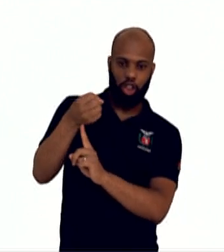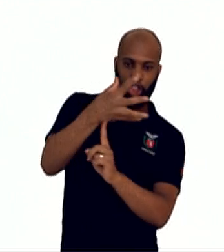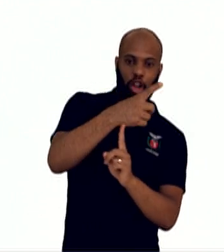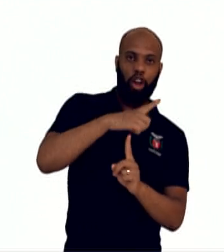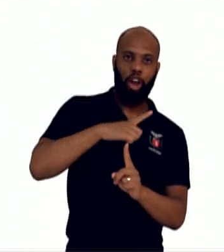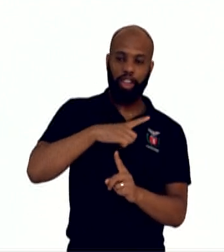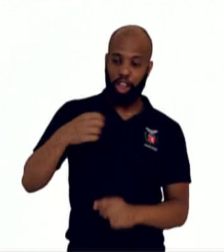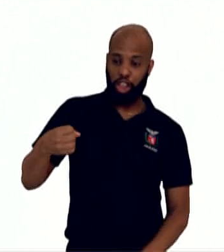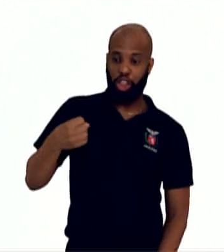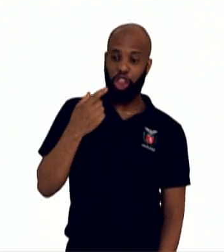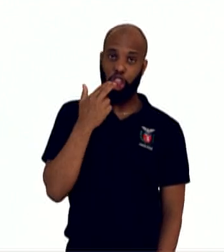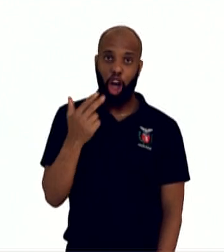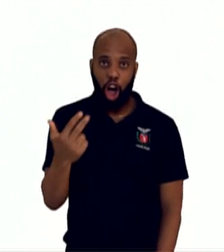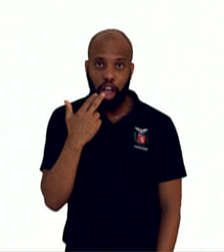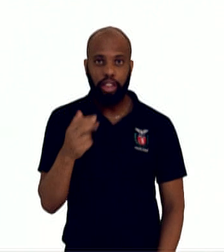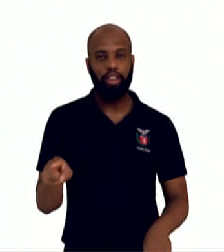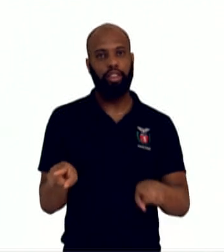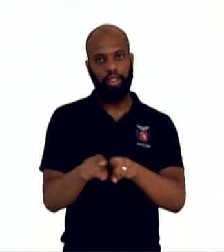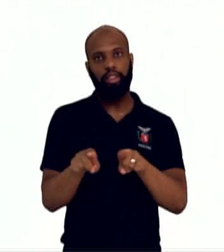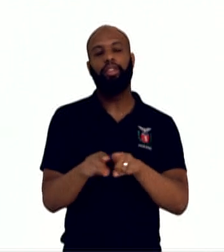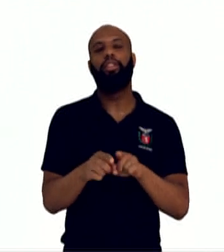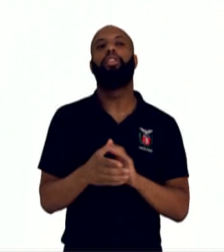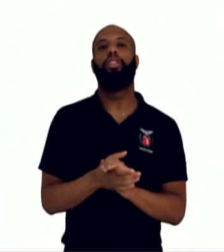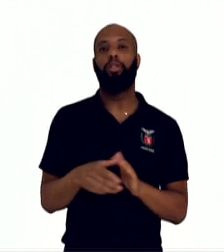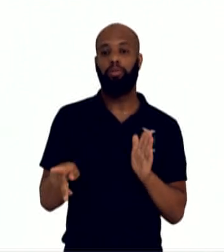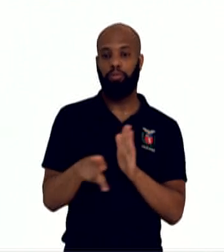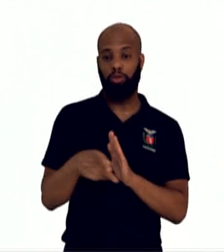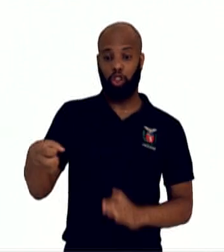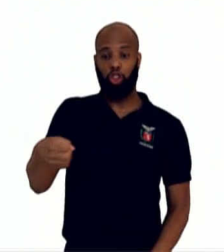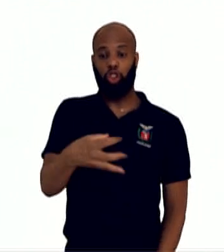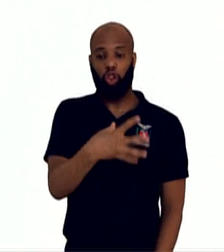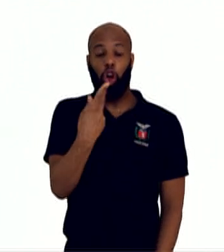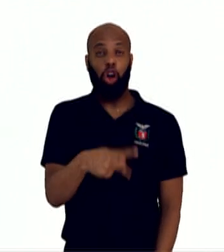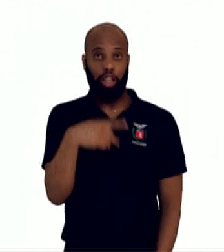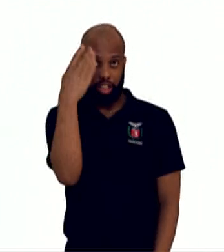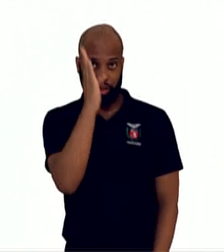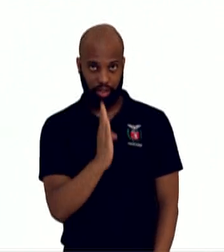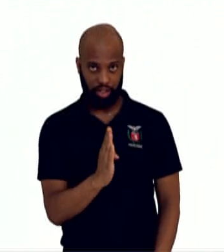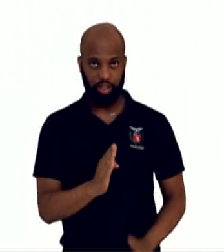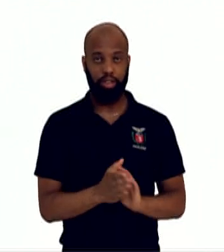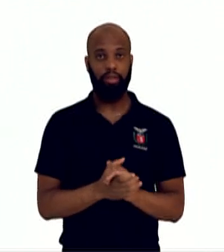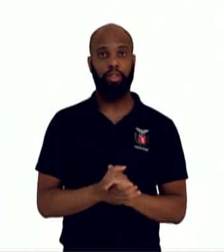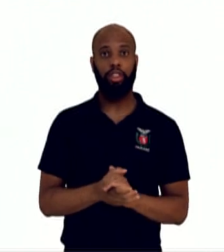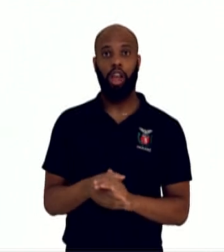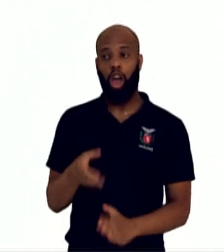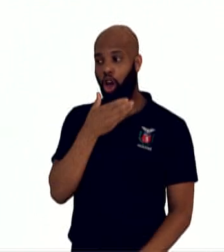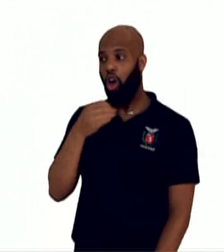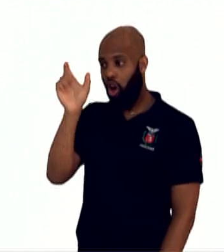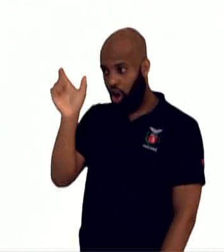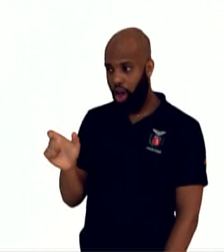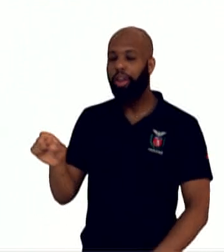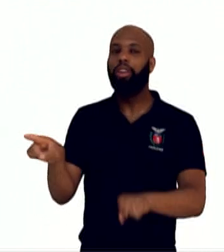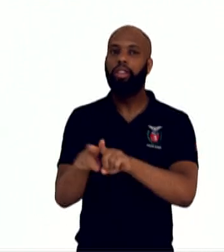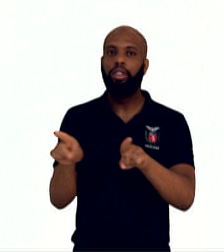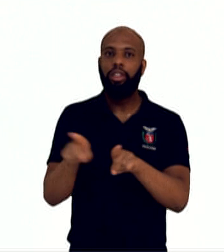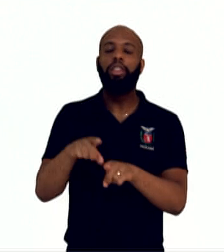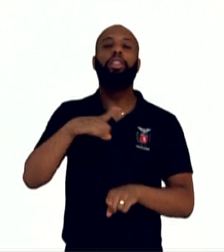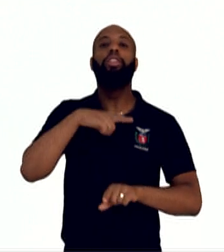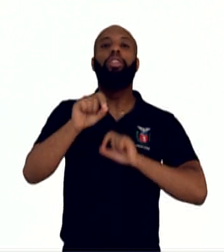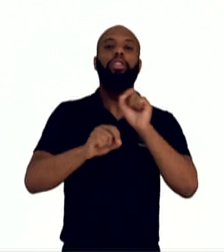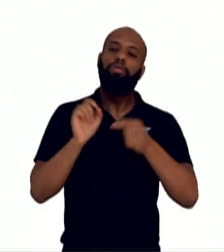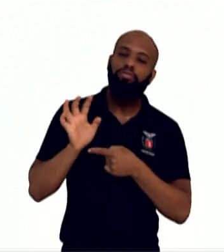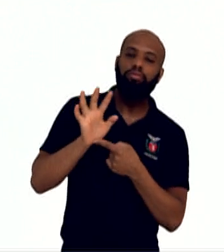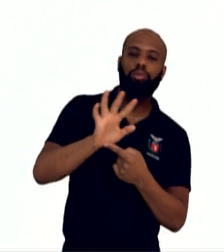as novidades, né, do modernismo para o Brasil, o Sérgio traz, né,